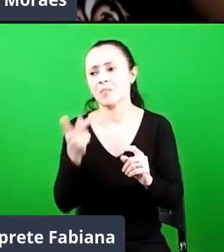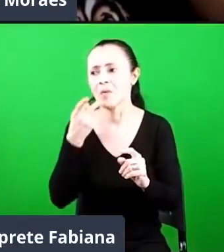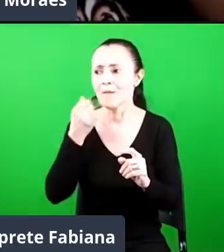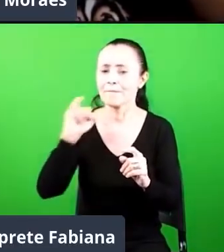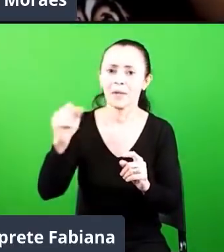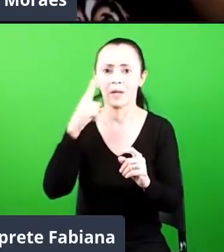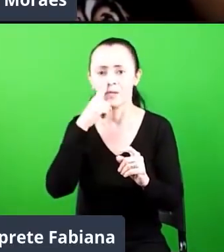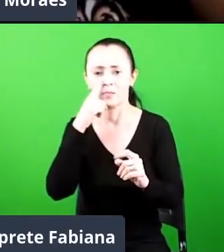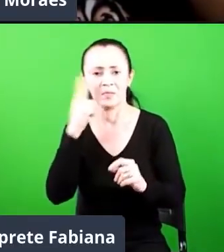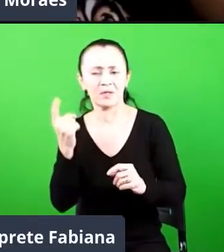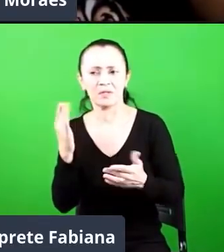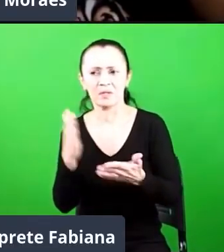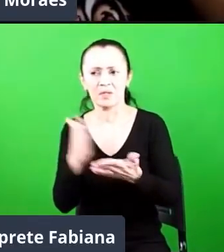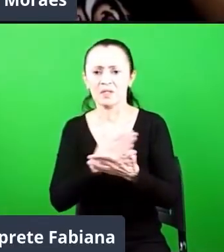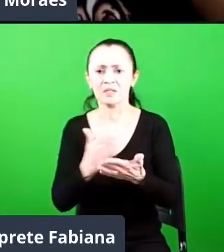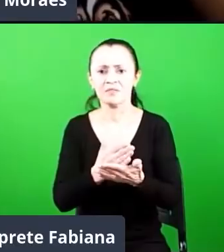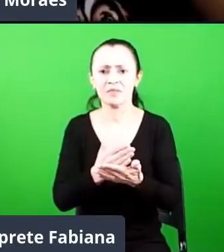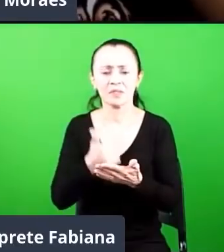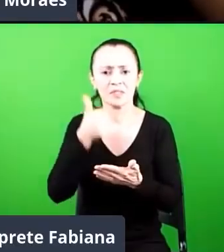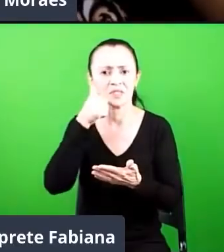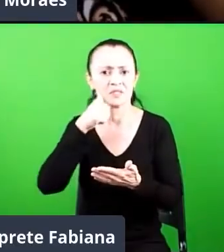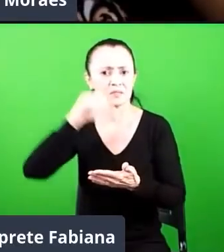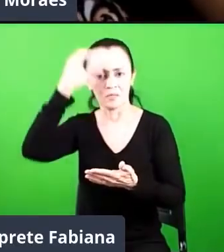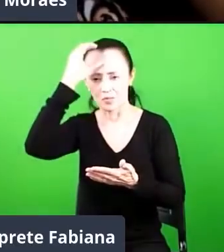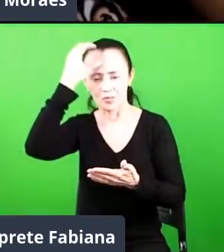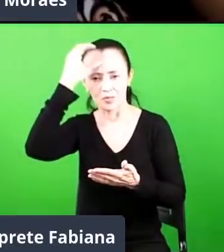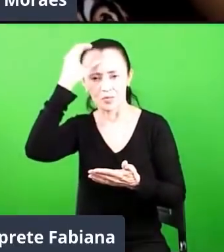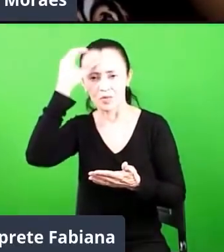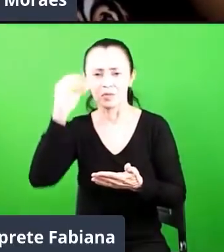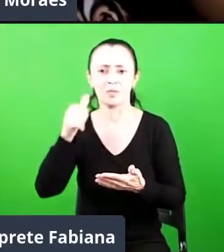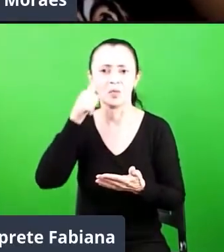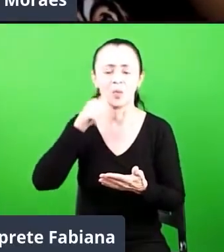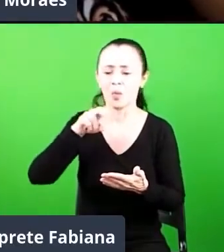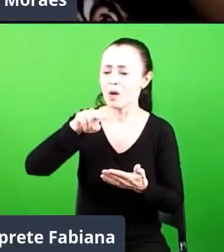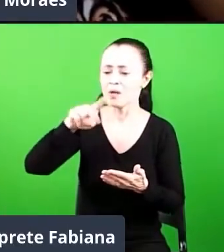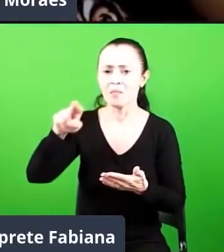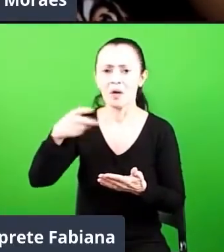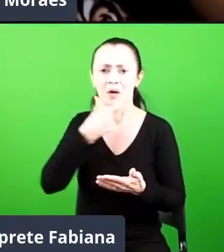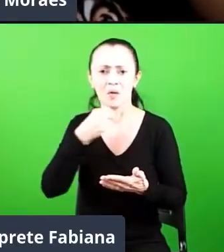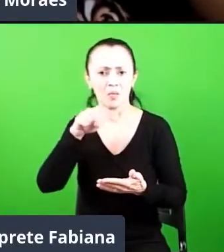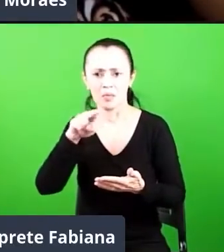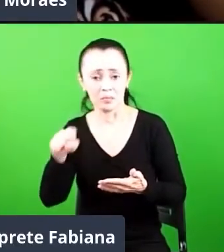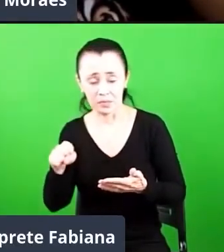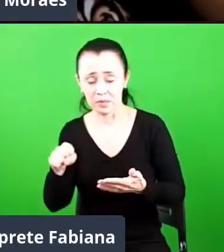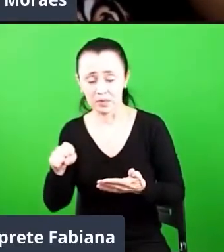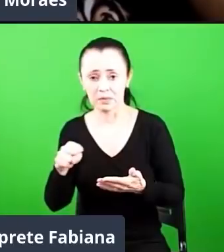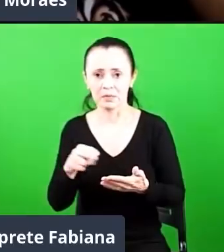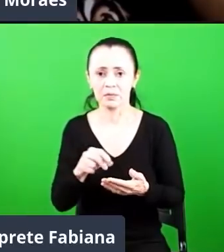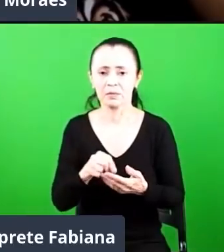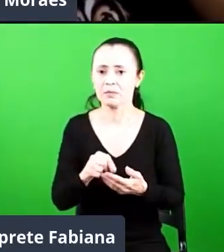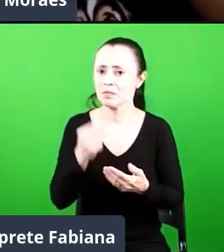né? O avô, a avó, o tio, a prima, o irmão mais velho, ou às vezes ela fica sozinha, não tem ninguém que acompanha,